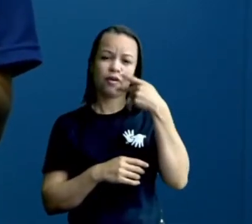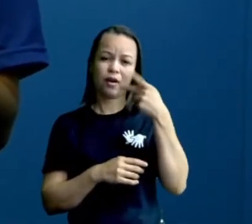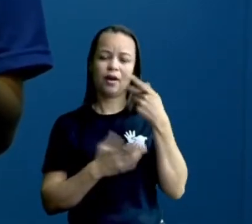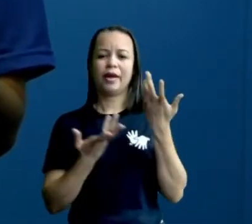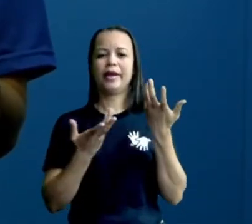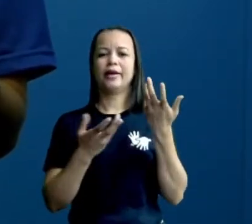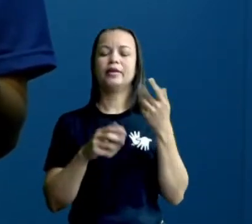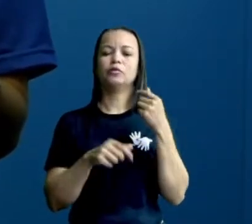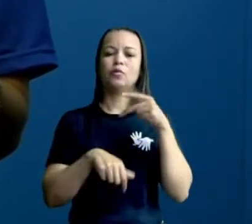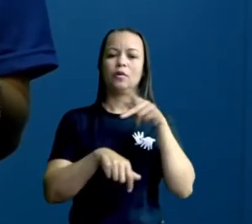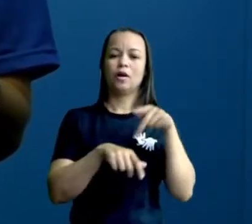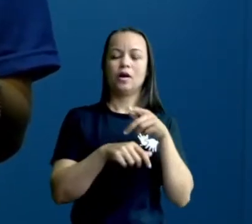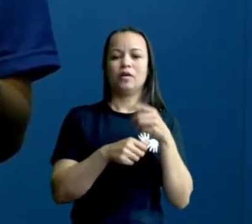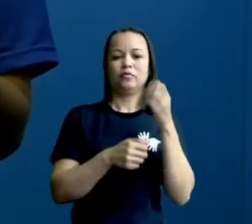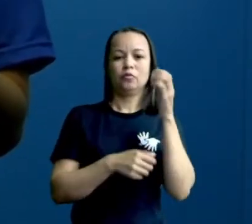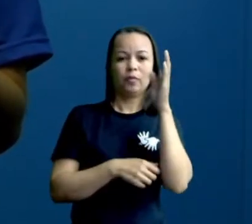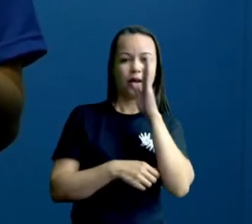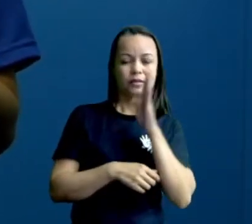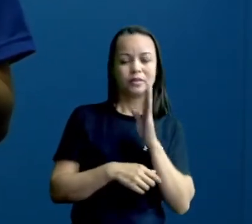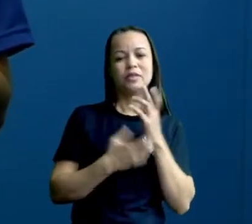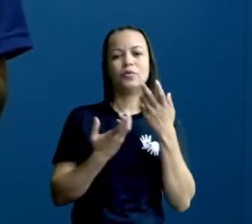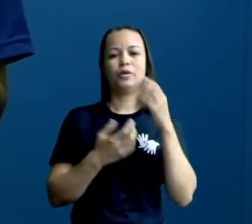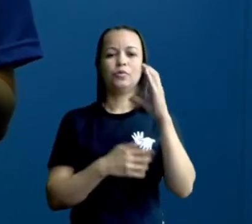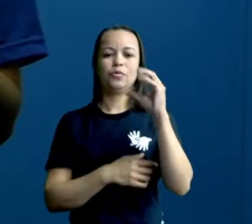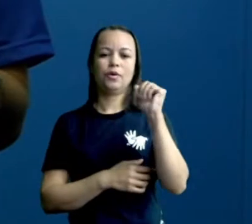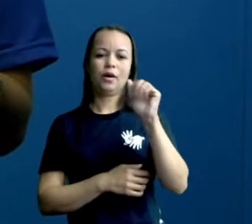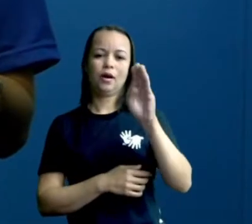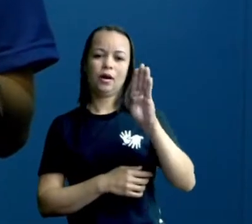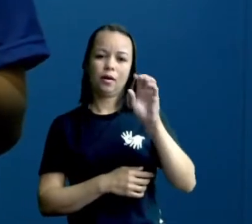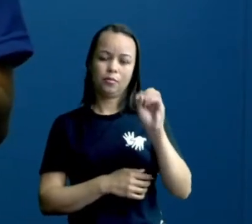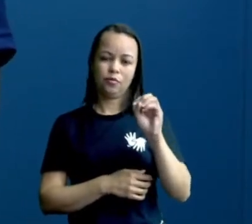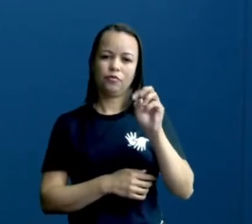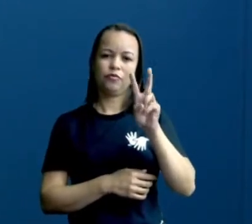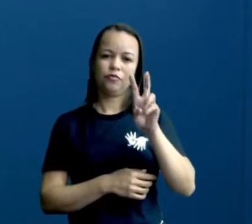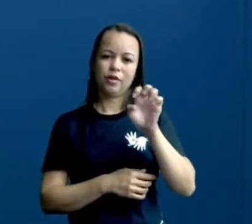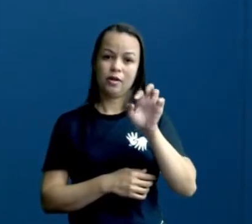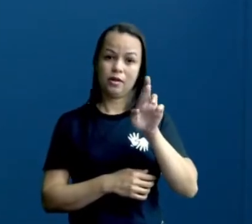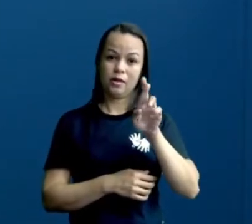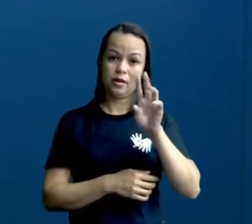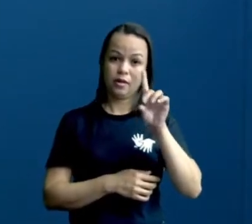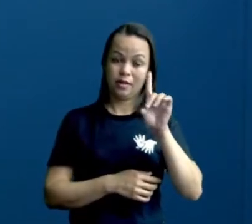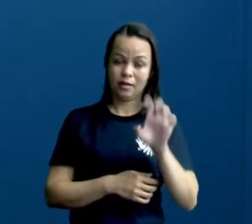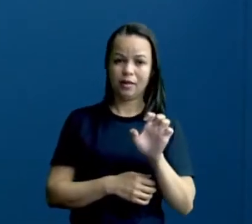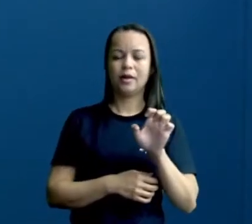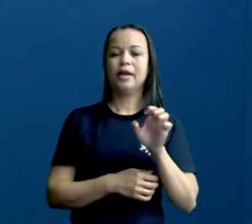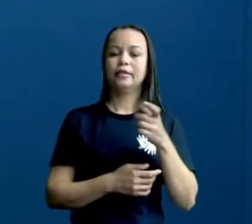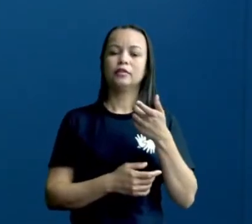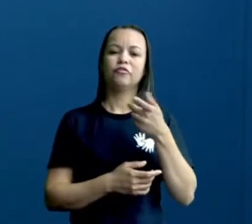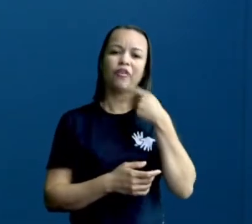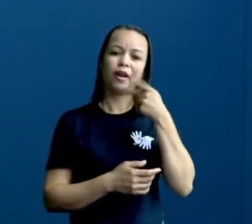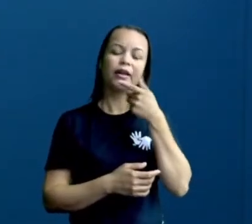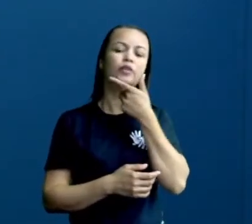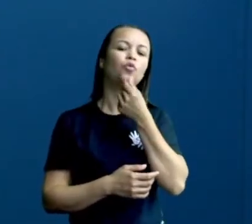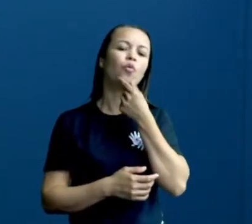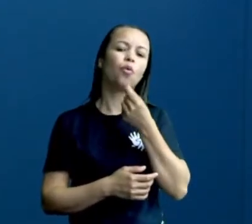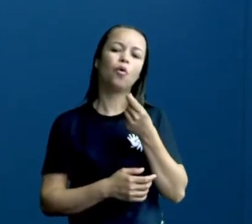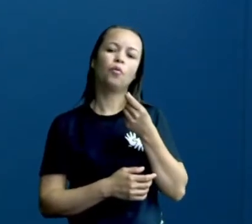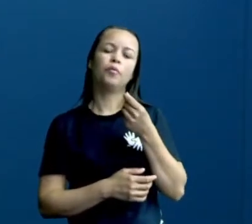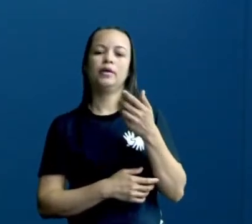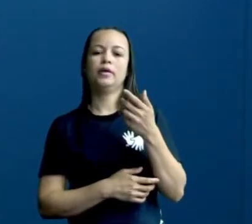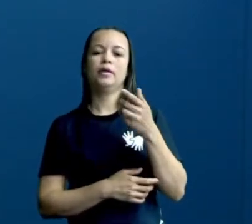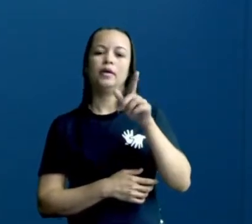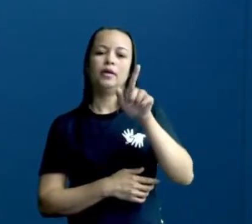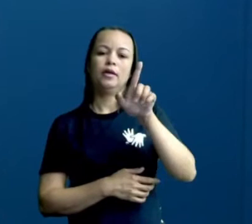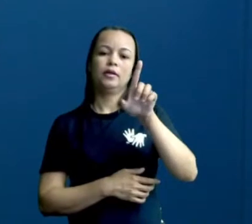veio para cá, para o Brasil? Diogo de Braga, ele veio para colonizar também, né, tomar conta